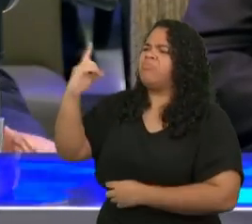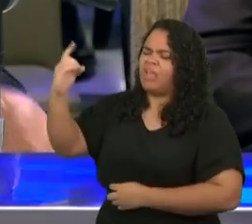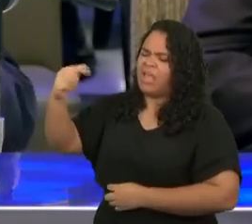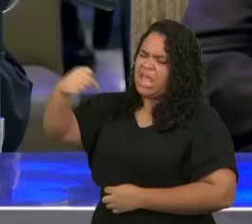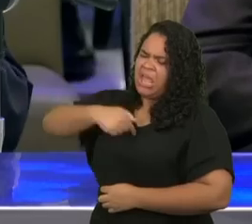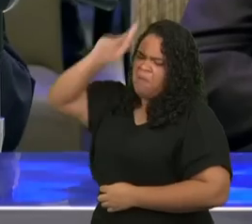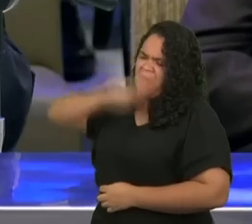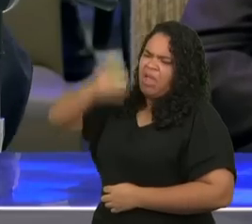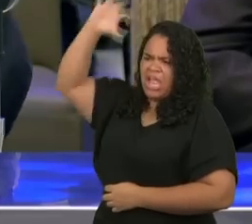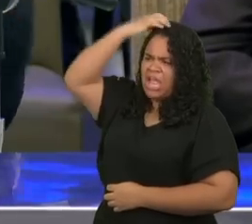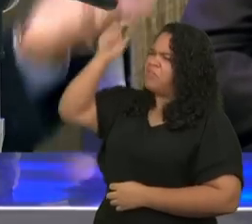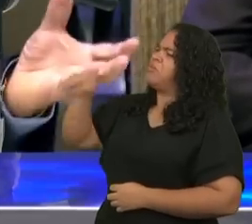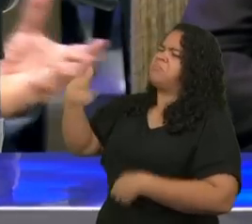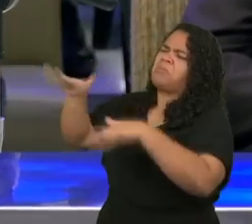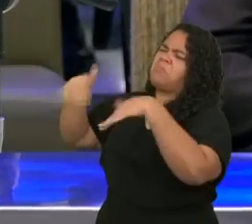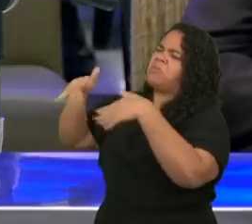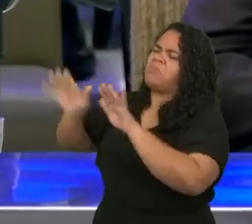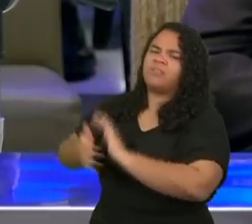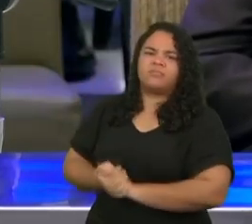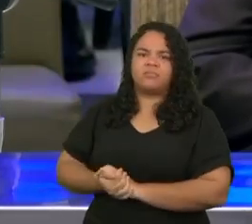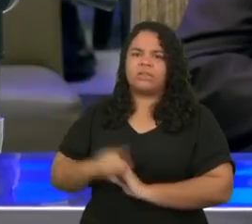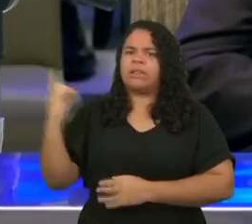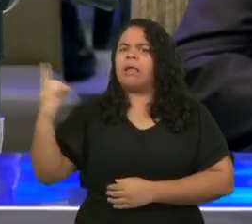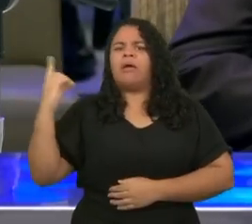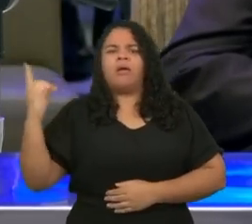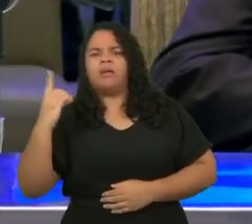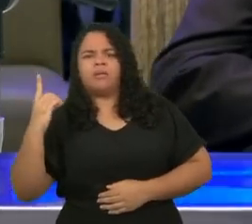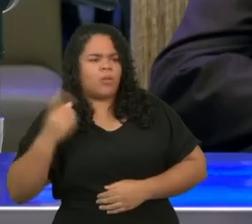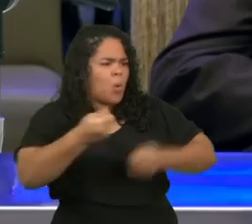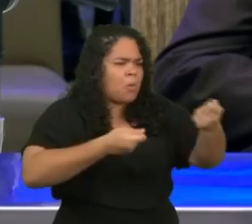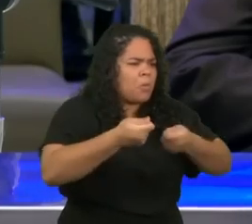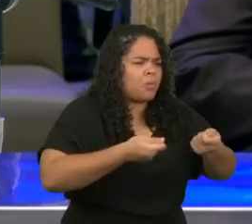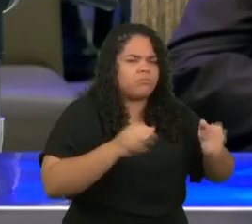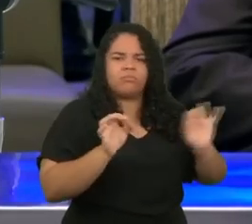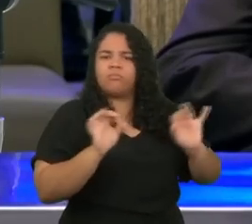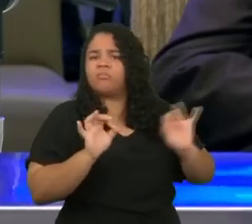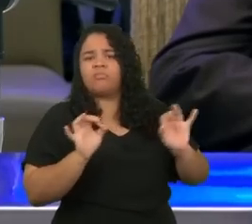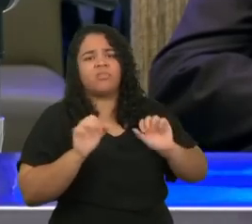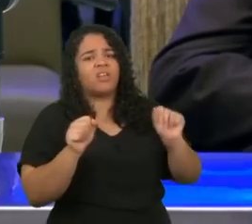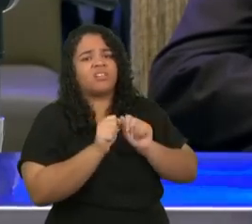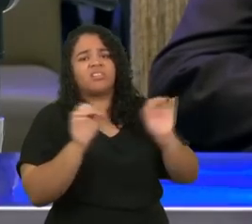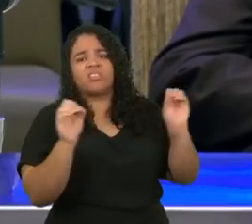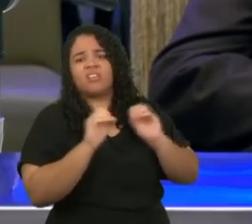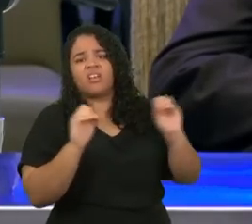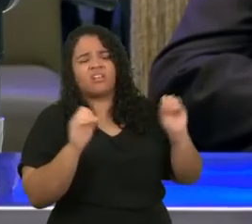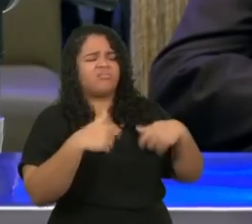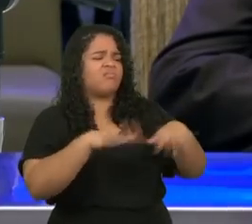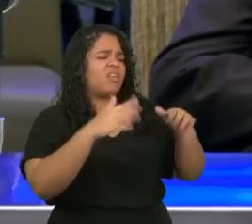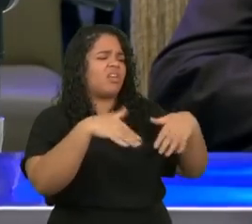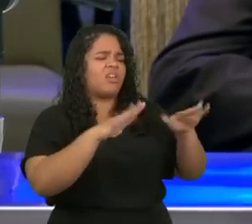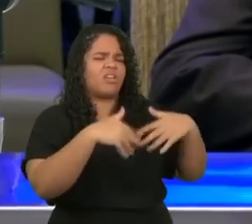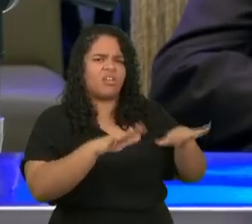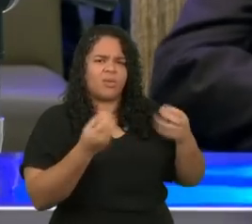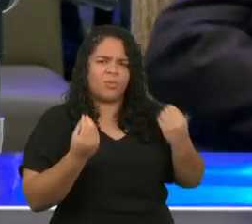diz que ele era muito lindo não é e o pai não queria Contrariar meus amados irmãos Ninguém pode